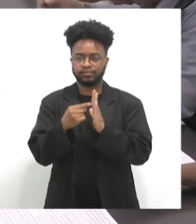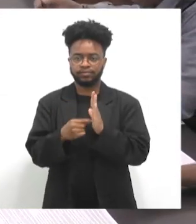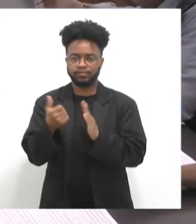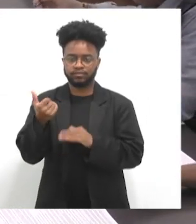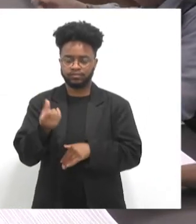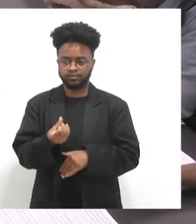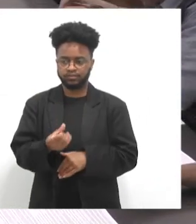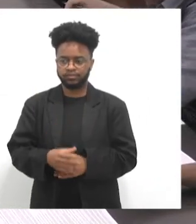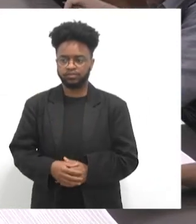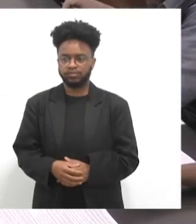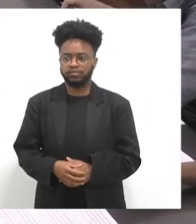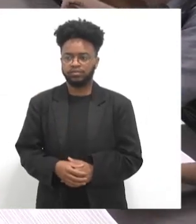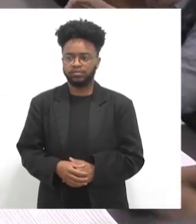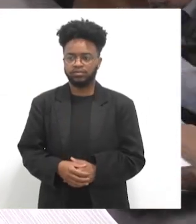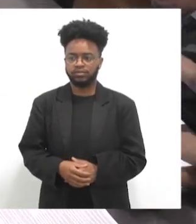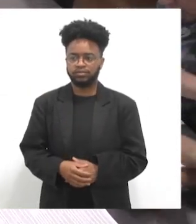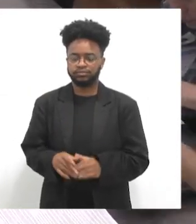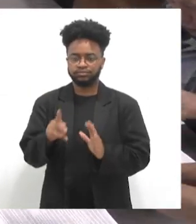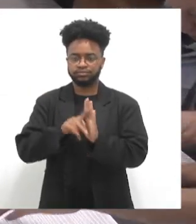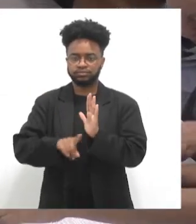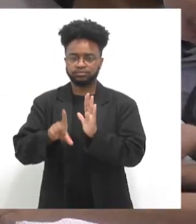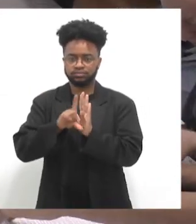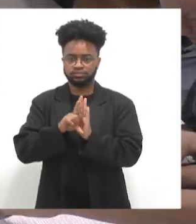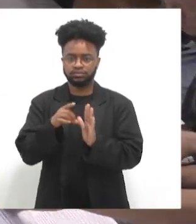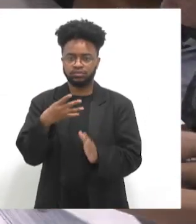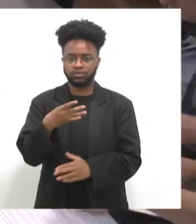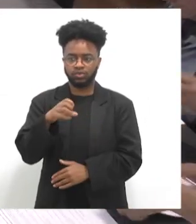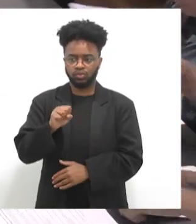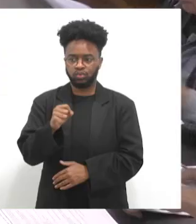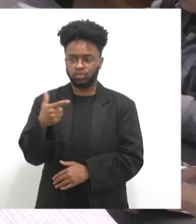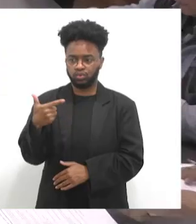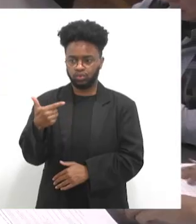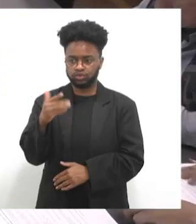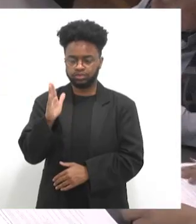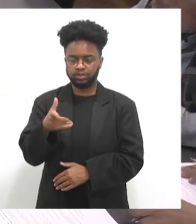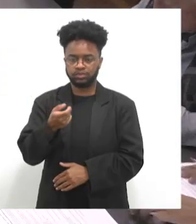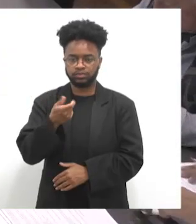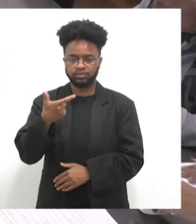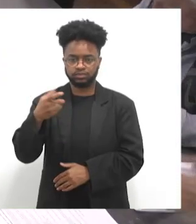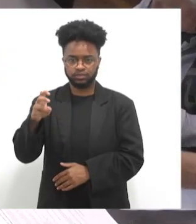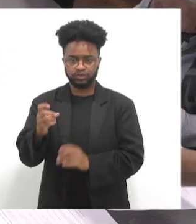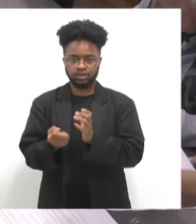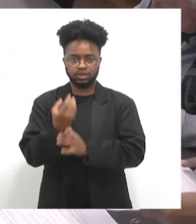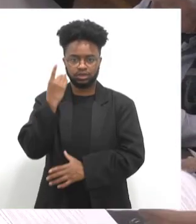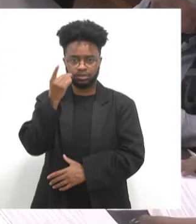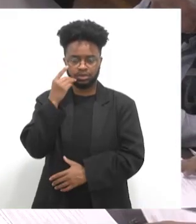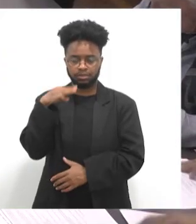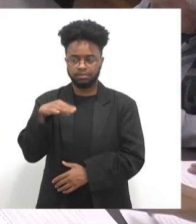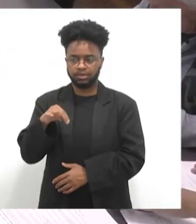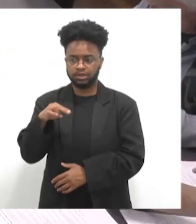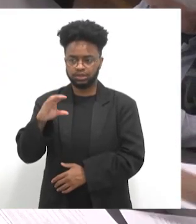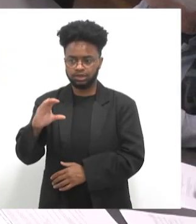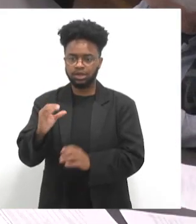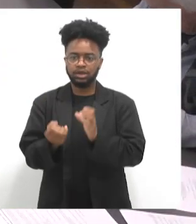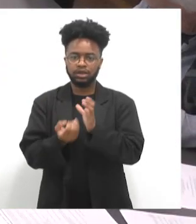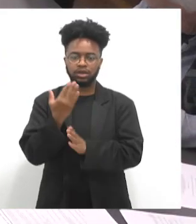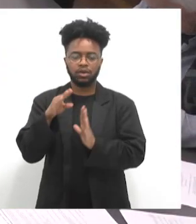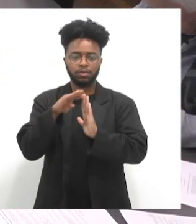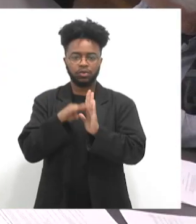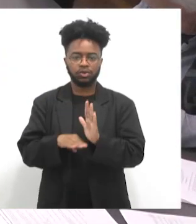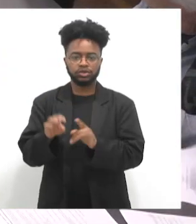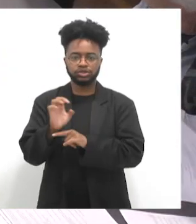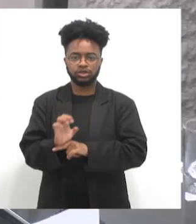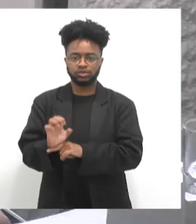pauta, que é o projeto de lei 4812, de 25, de autoria do deputado Carlos Mink, que fica criado o Programa Estadual